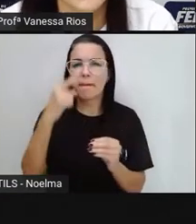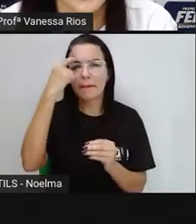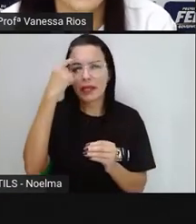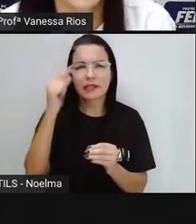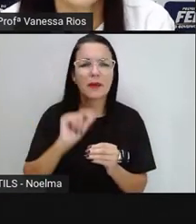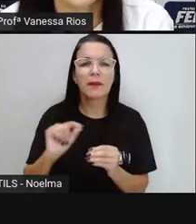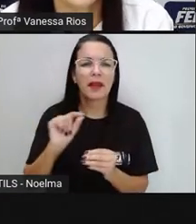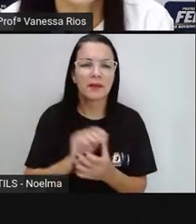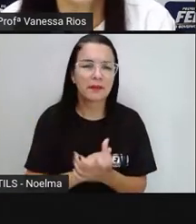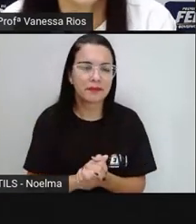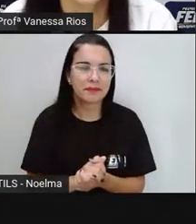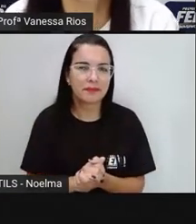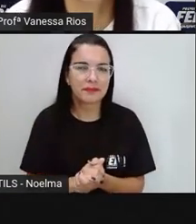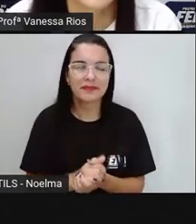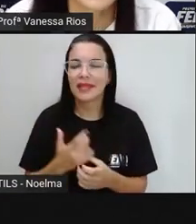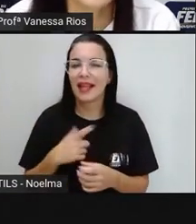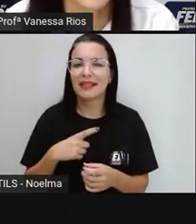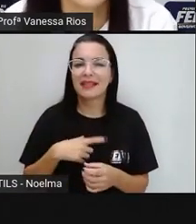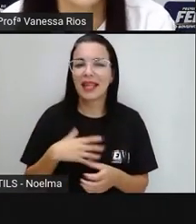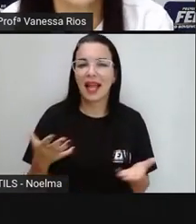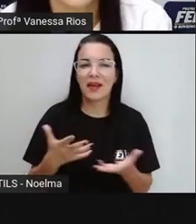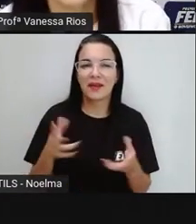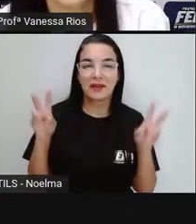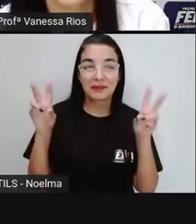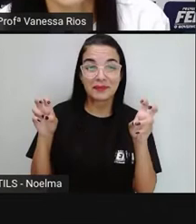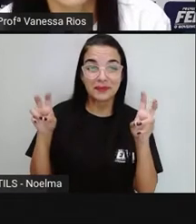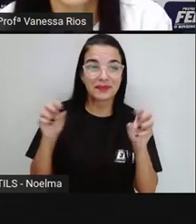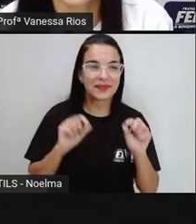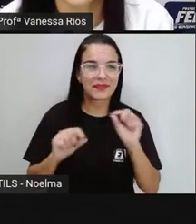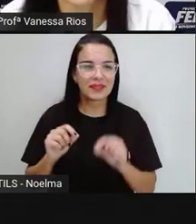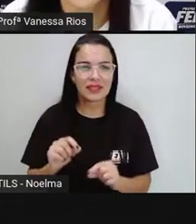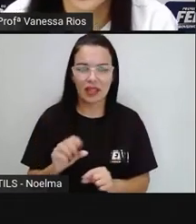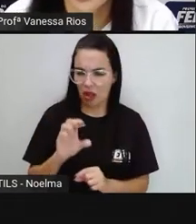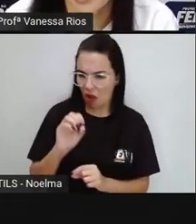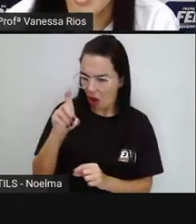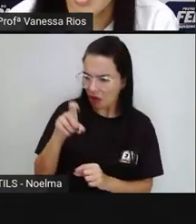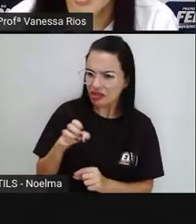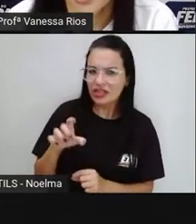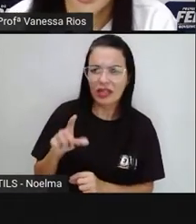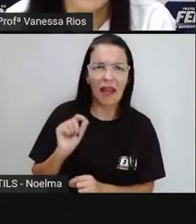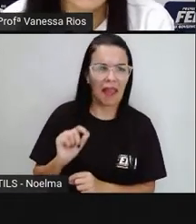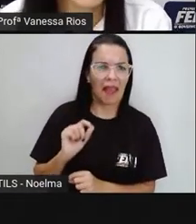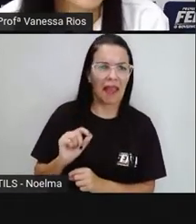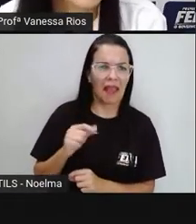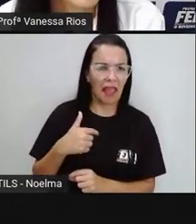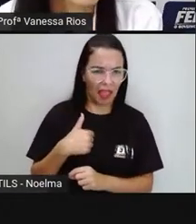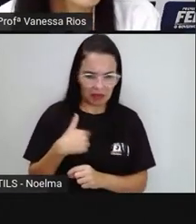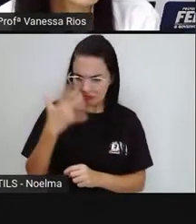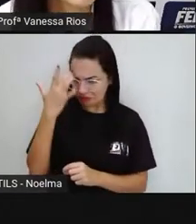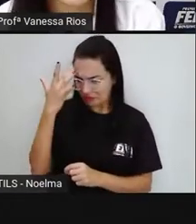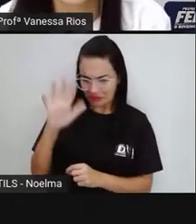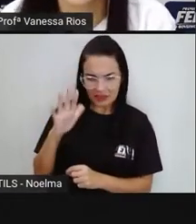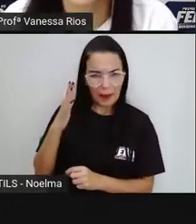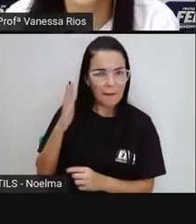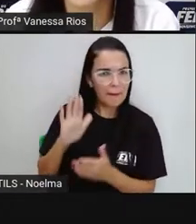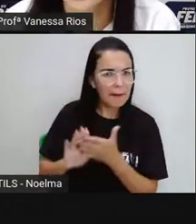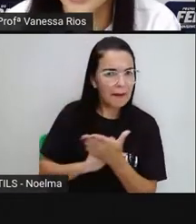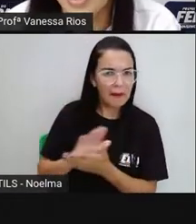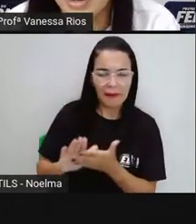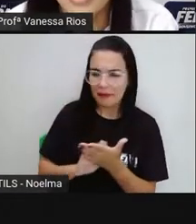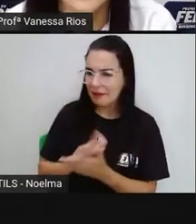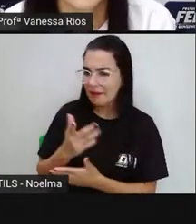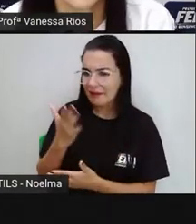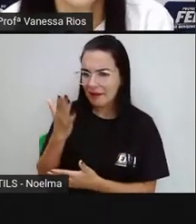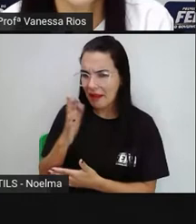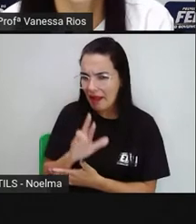Olha só, a Pró trouxe aqui um comentário, né, que diz assim: Oxi, eu não estava sabendo dessa